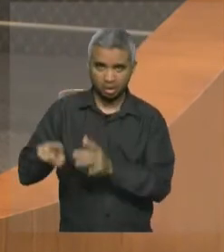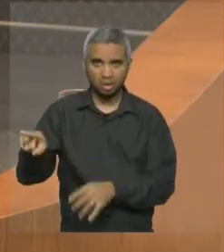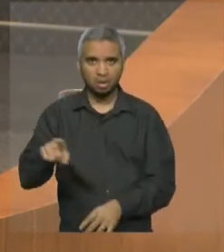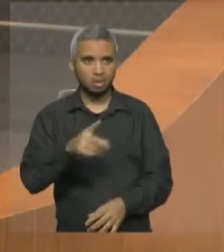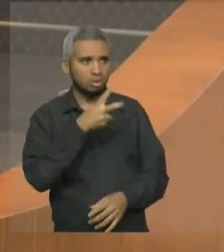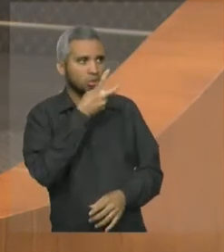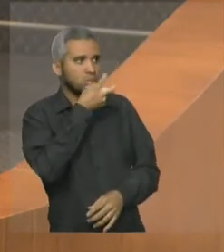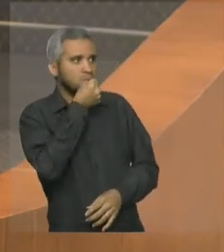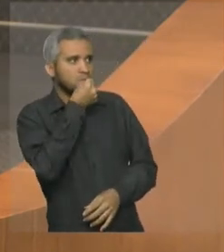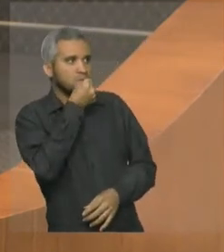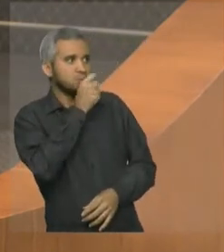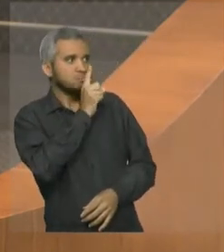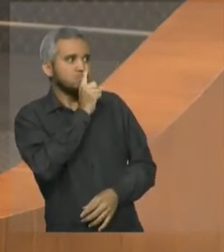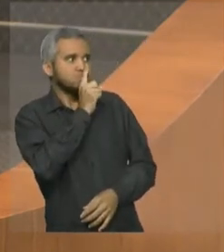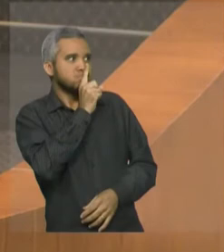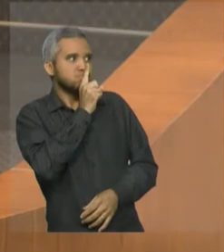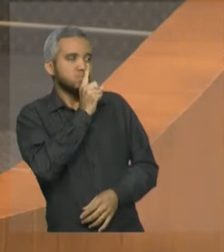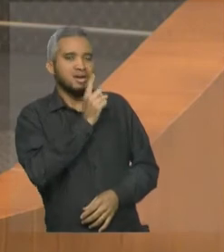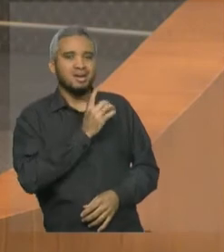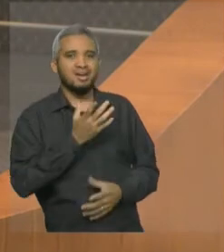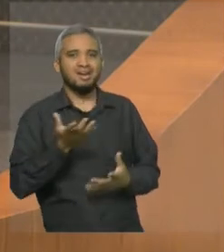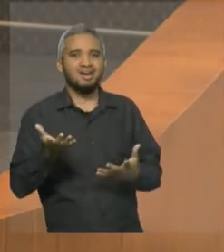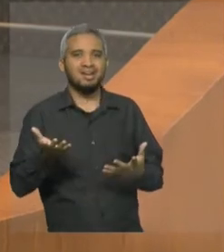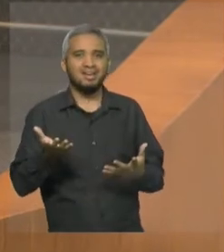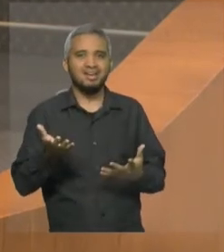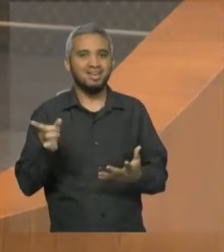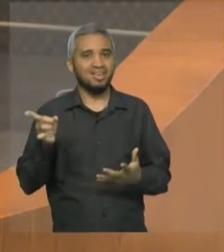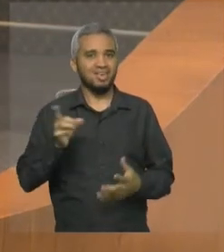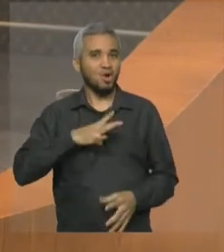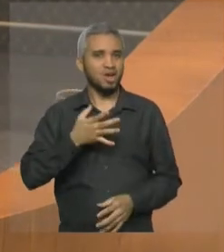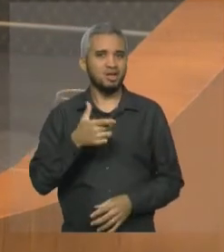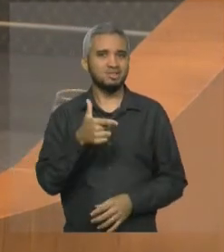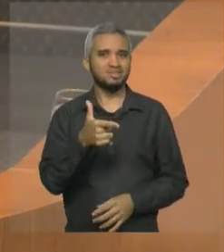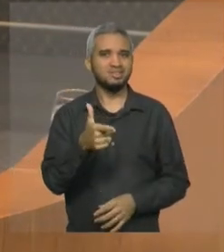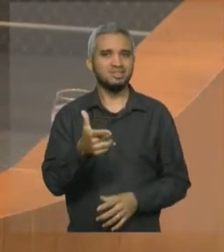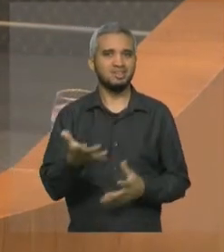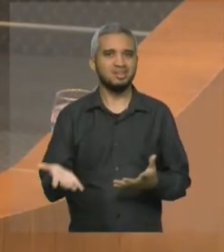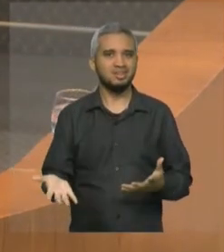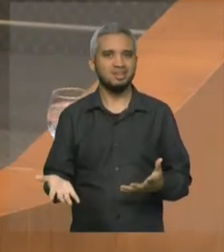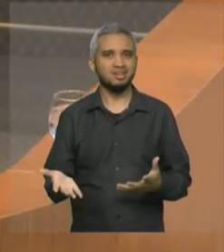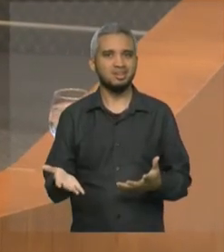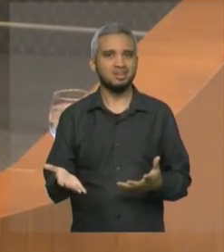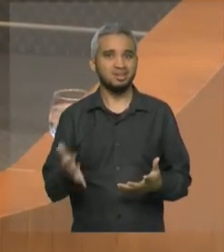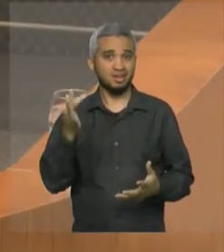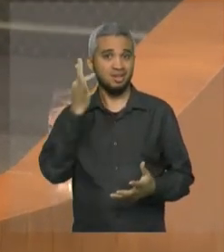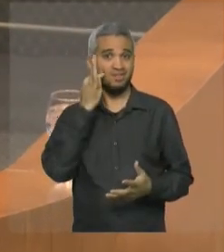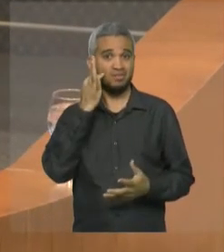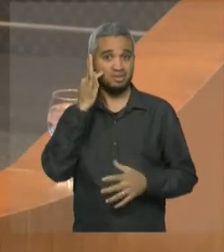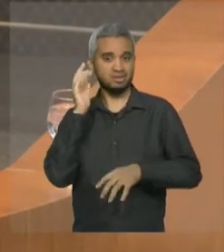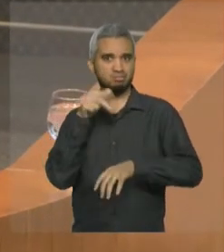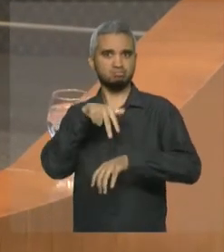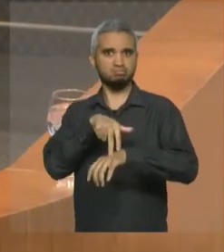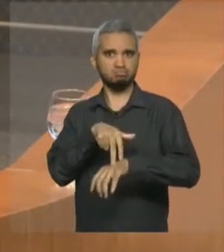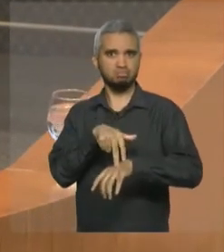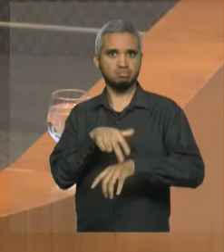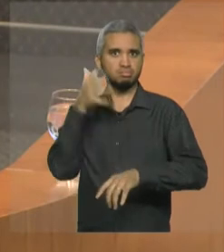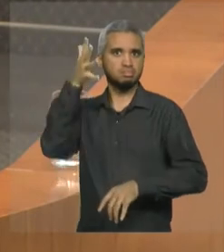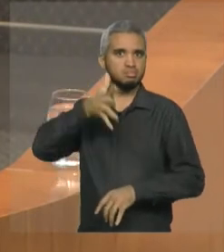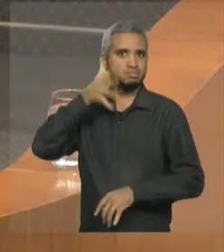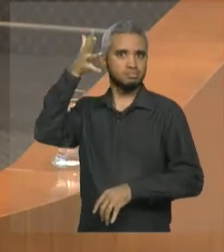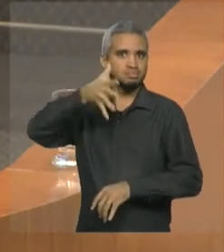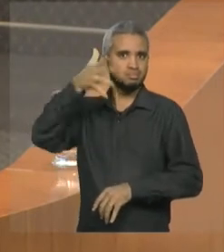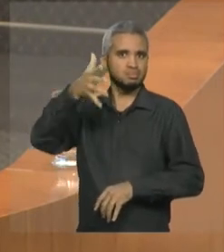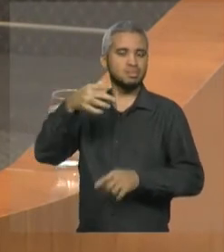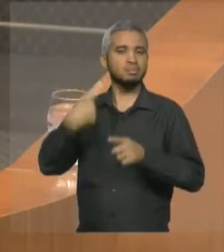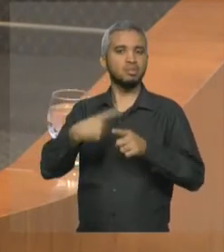não tem coragem, só tem coragem de falar nessa tribuna quando não há debate. Mas se houvesse debate, com certeza ele se